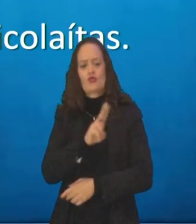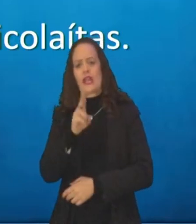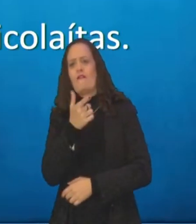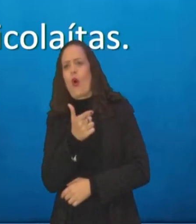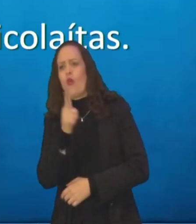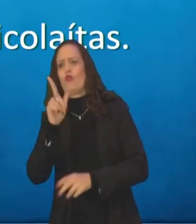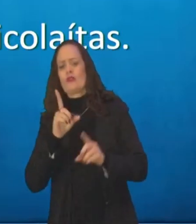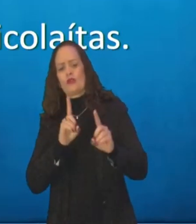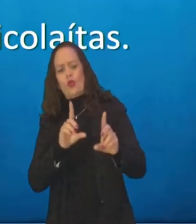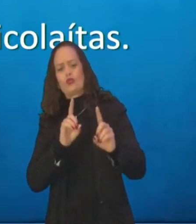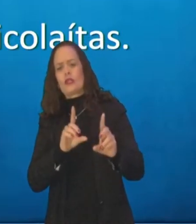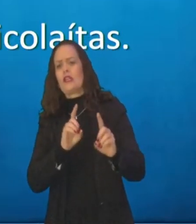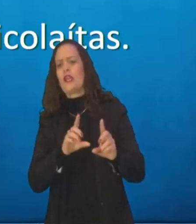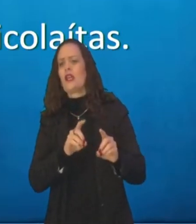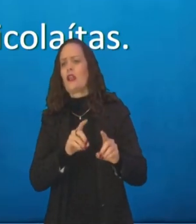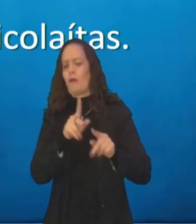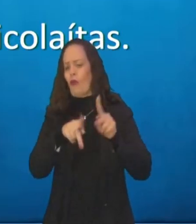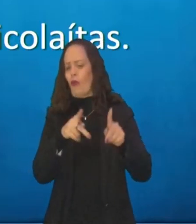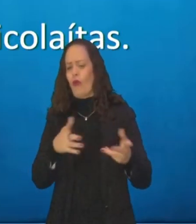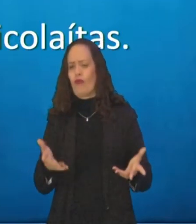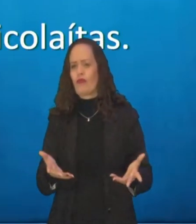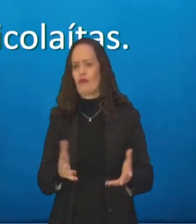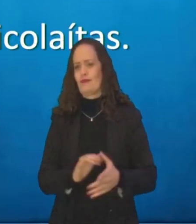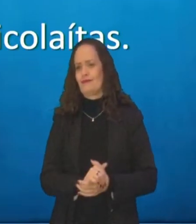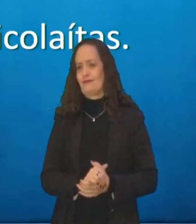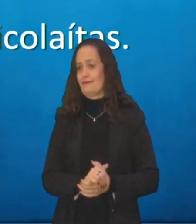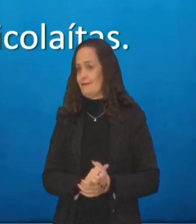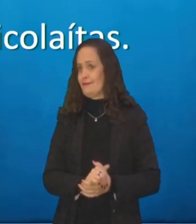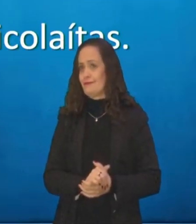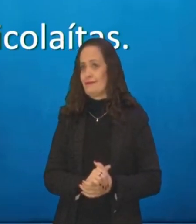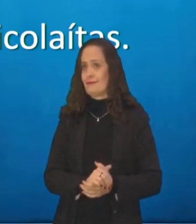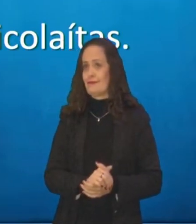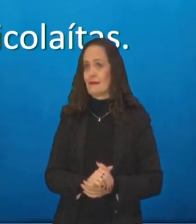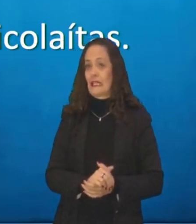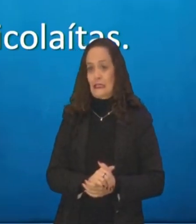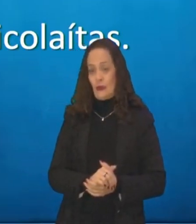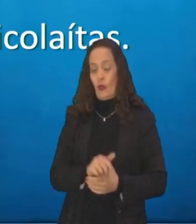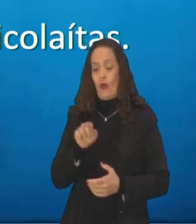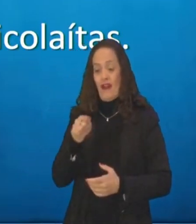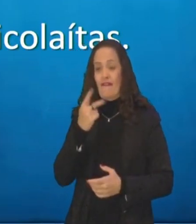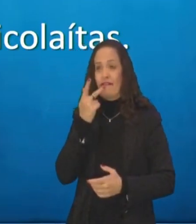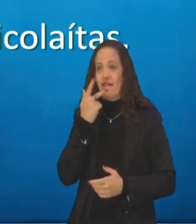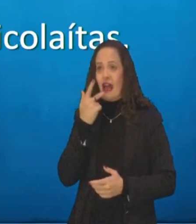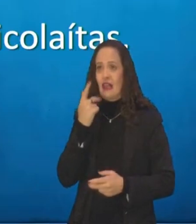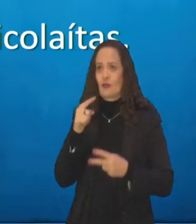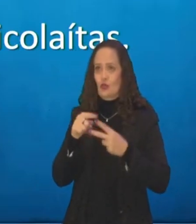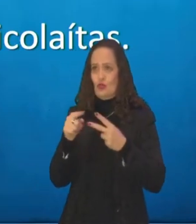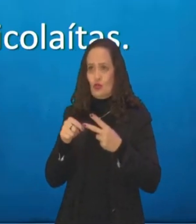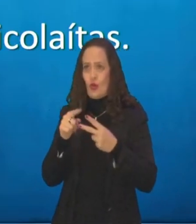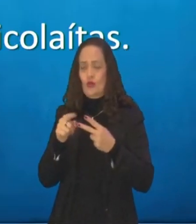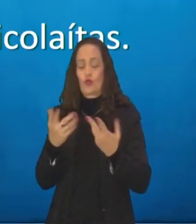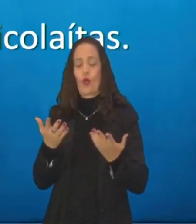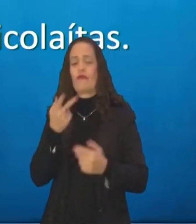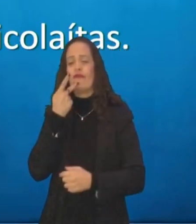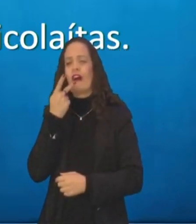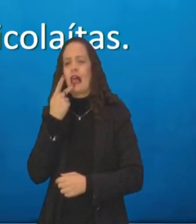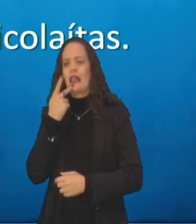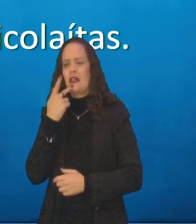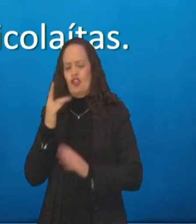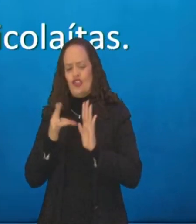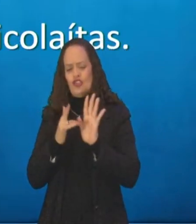a doutrina dos nicolaítas. Irmãos, esta referência aqui, quando a palavra de Deus